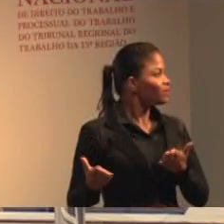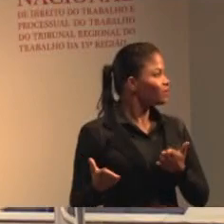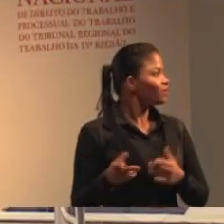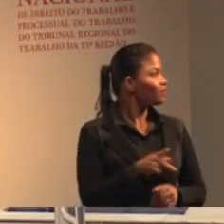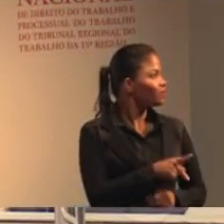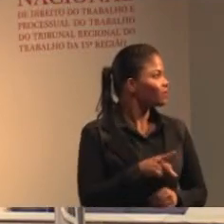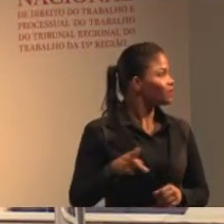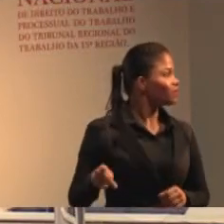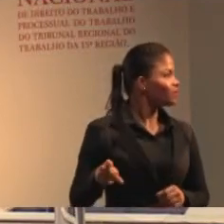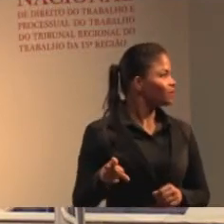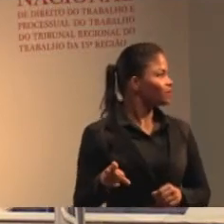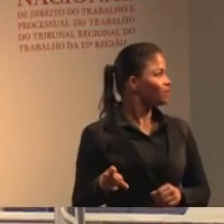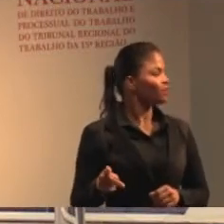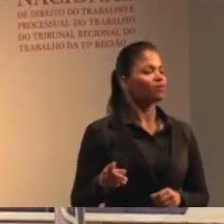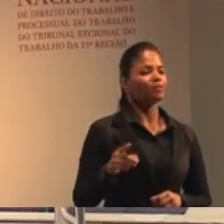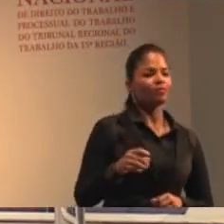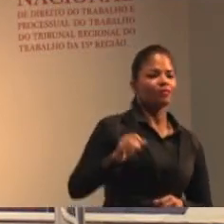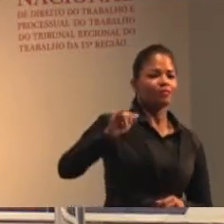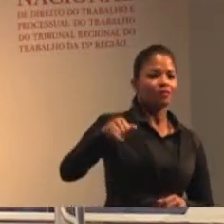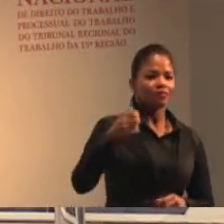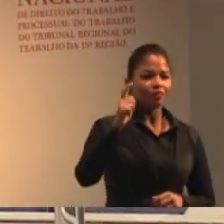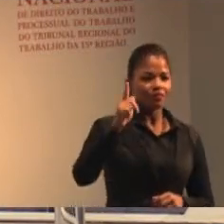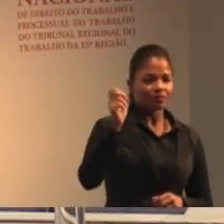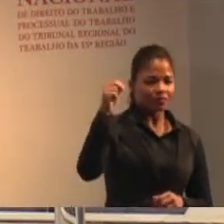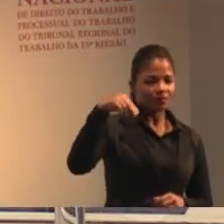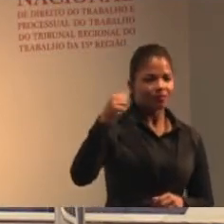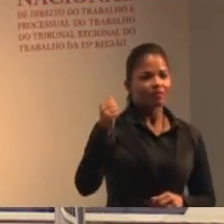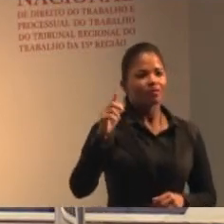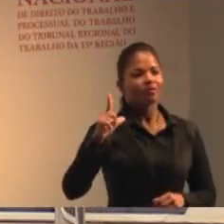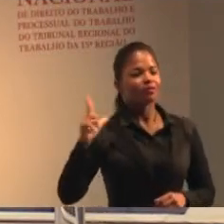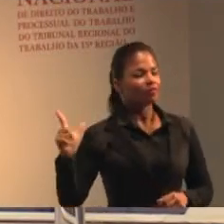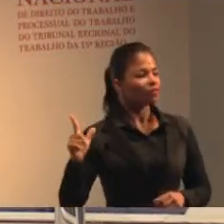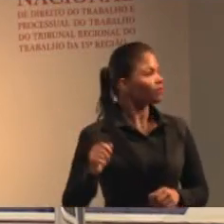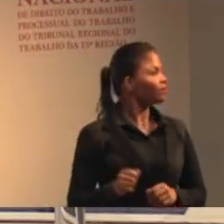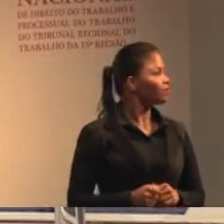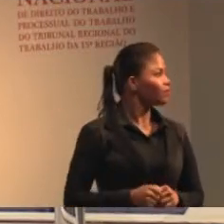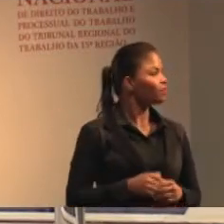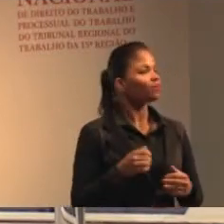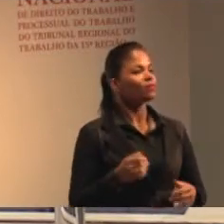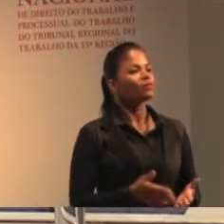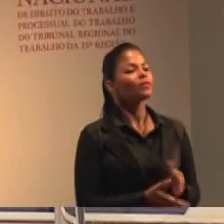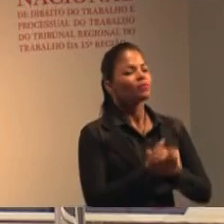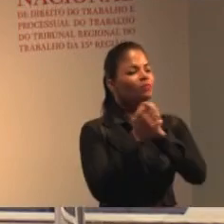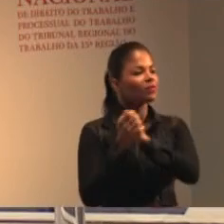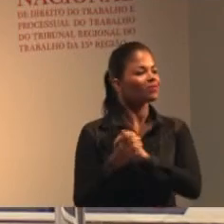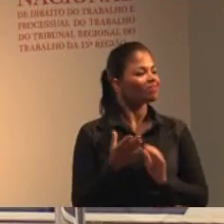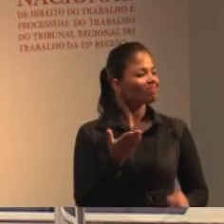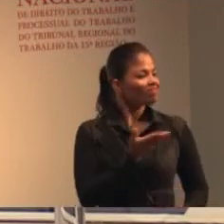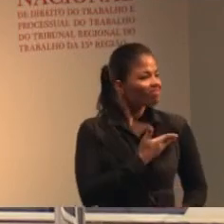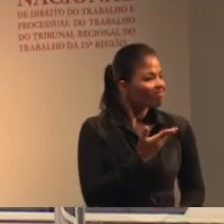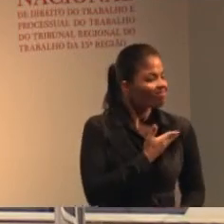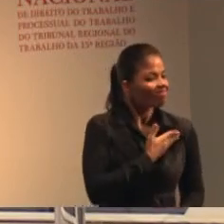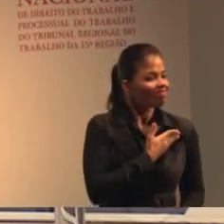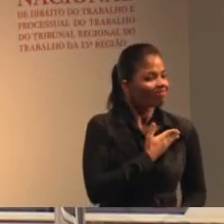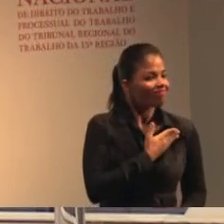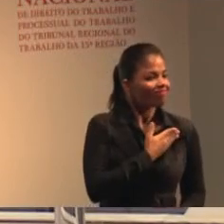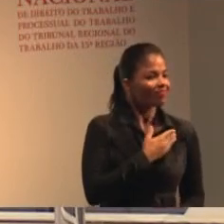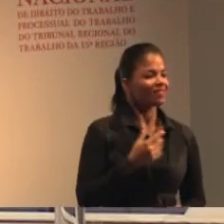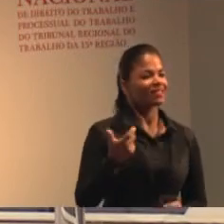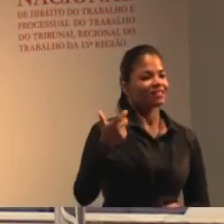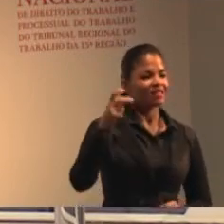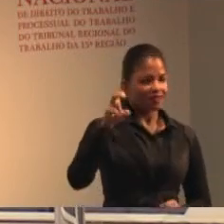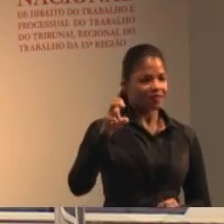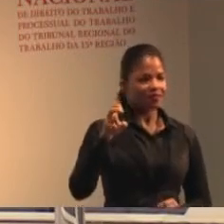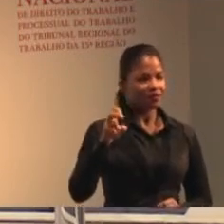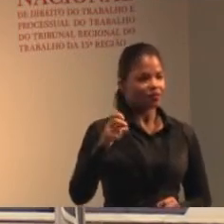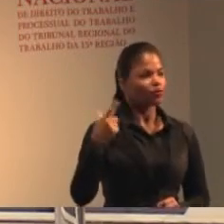Rodrigues Magalhães de Araújo Moraes, na pessoa de quem cumprimento todos os meus colegas magistrados da 15ª